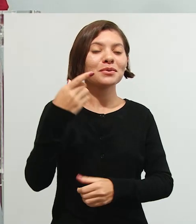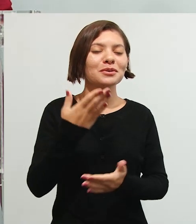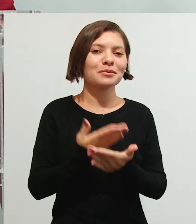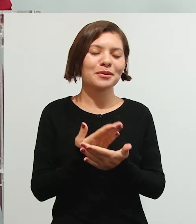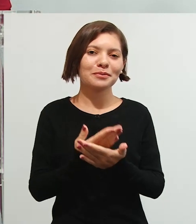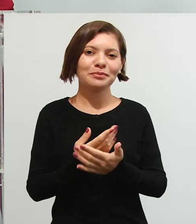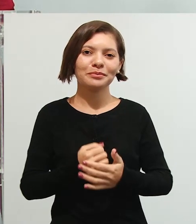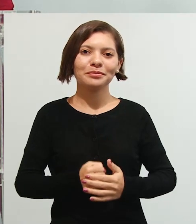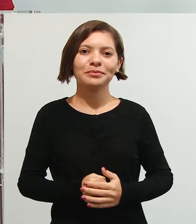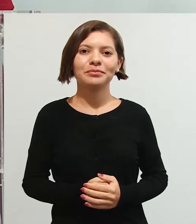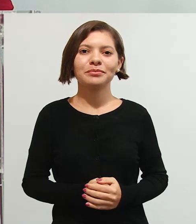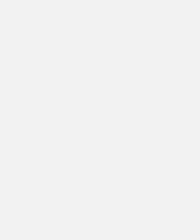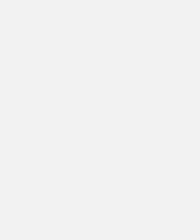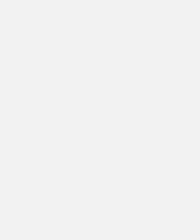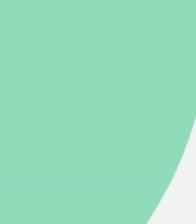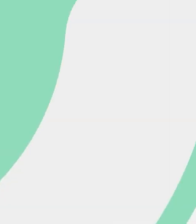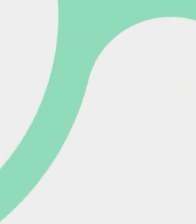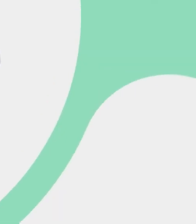na próxima aula.